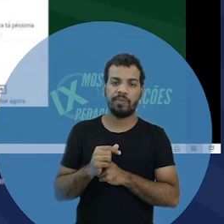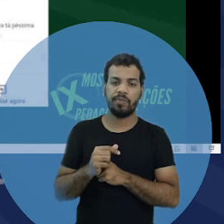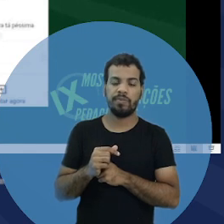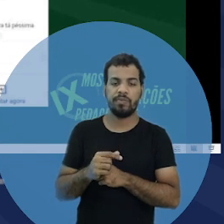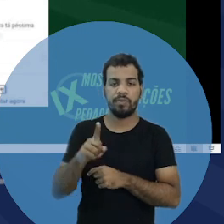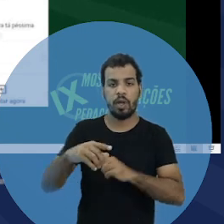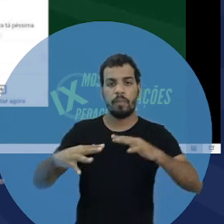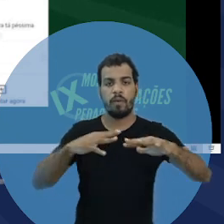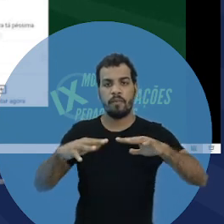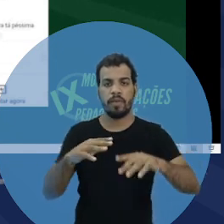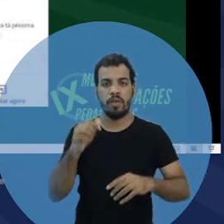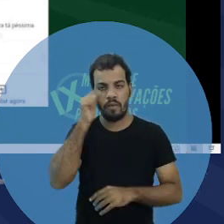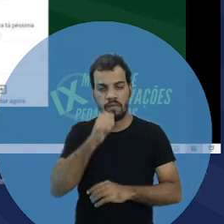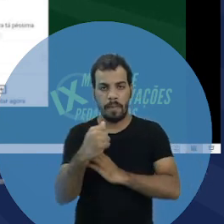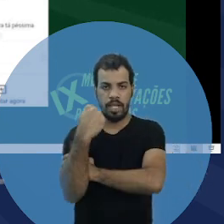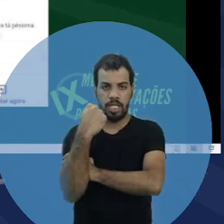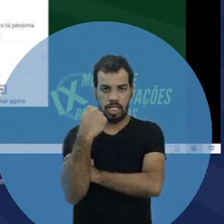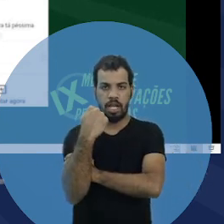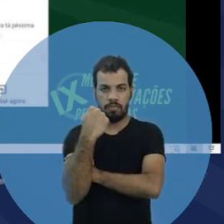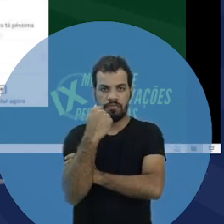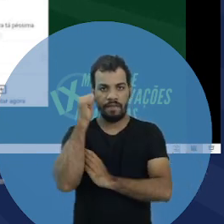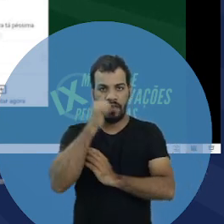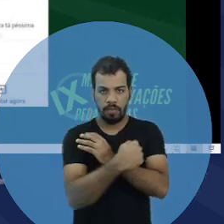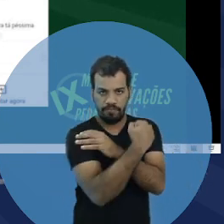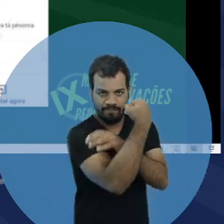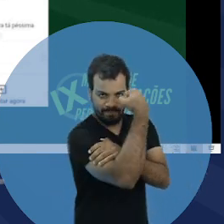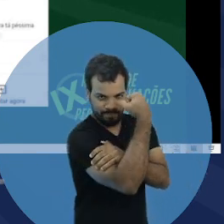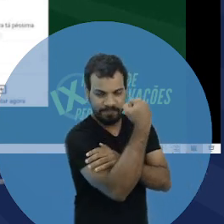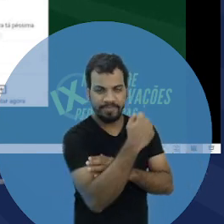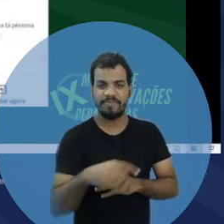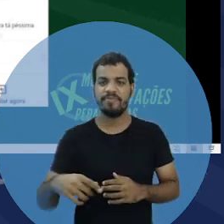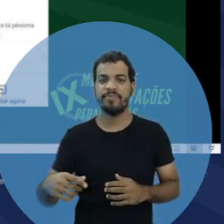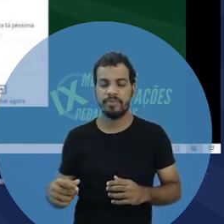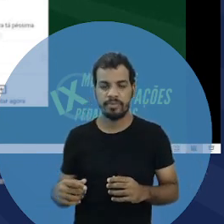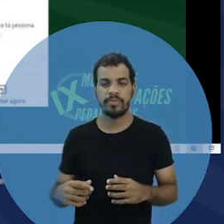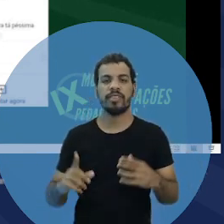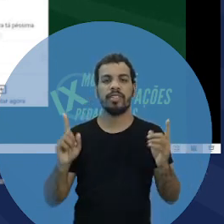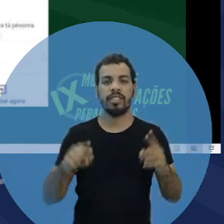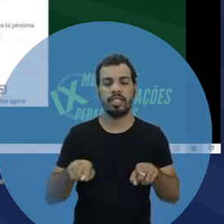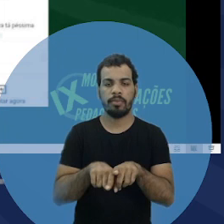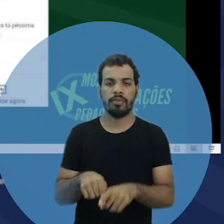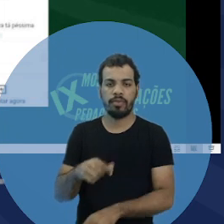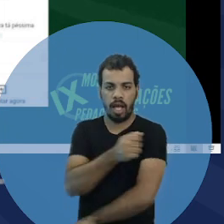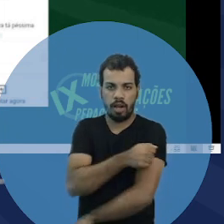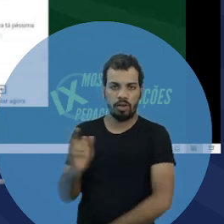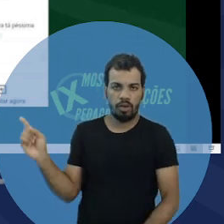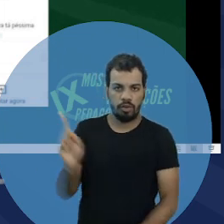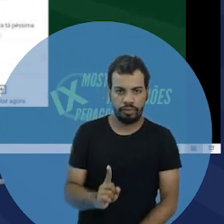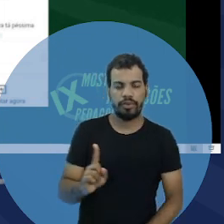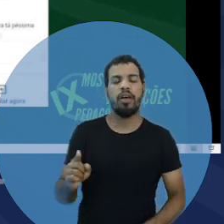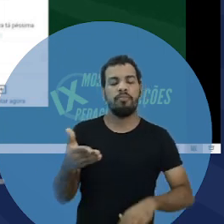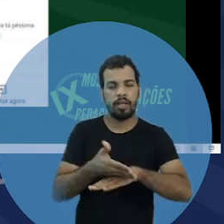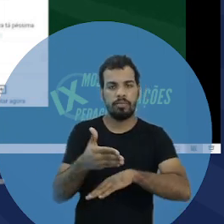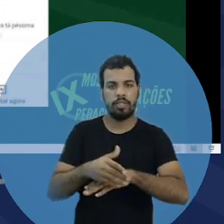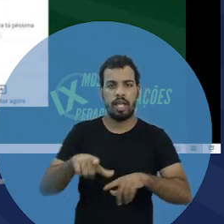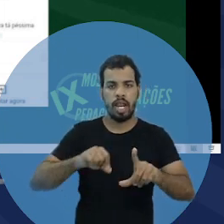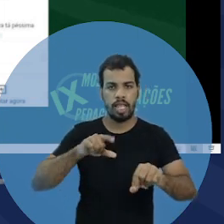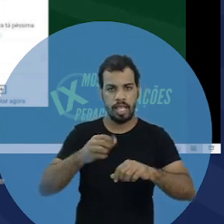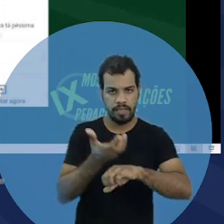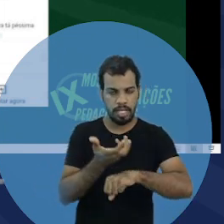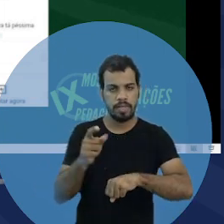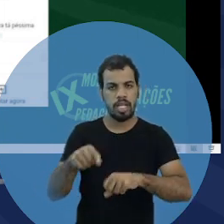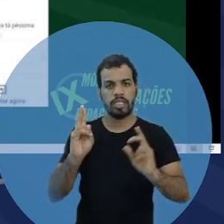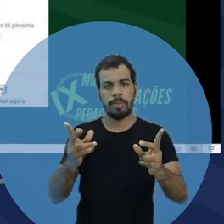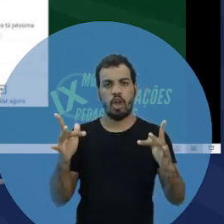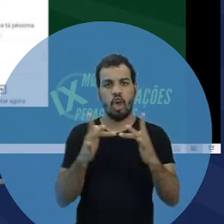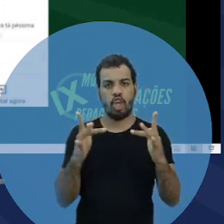feministas, e trouxemos também as nossas alunas que fazem parte dessas eletivas. Então, a gente está sempre em contato com eles, com